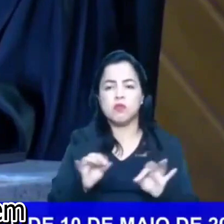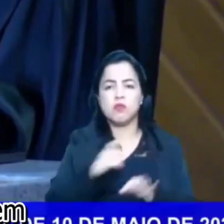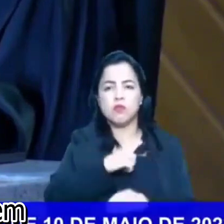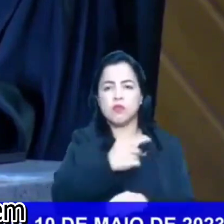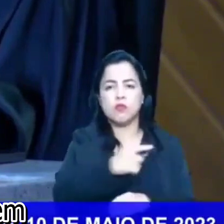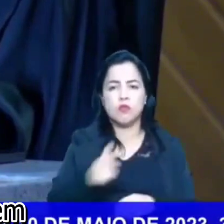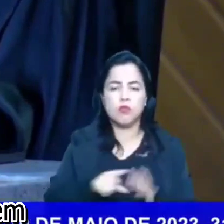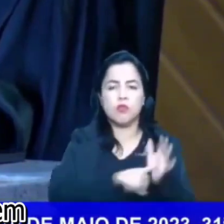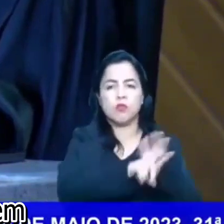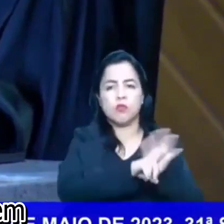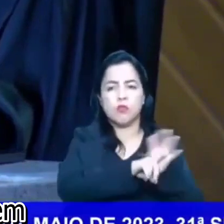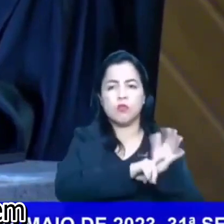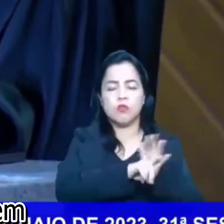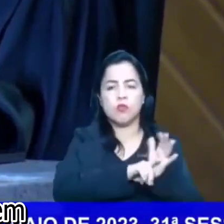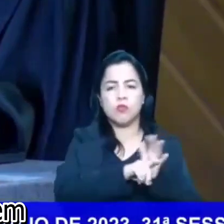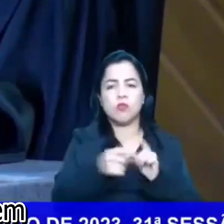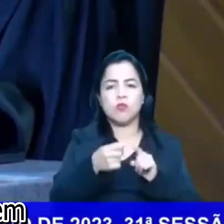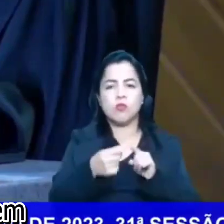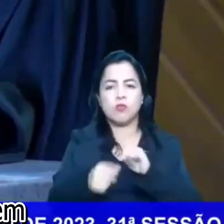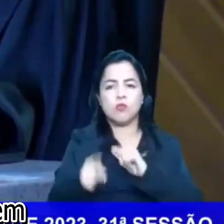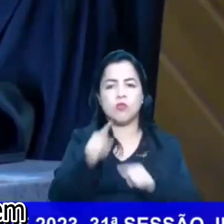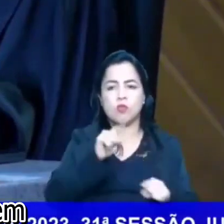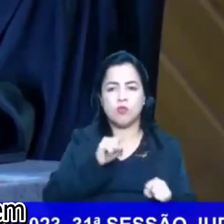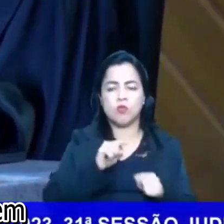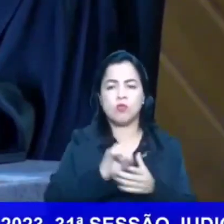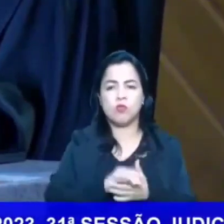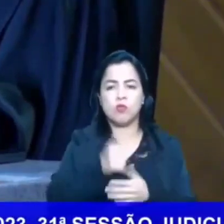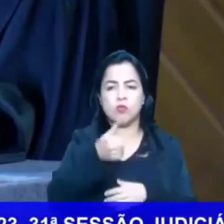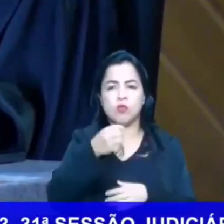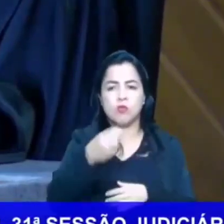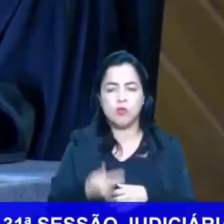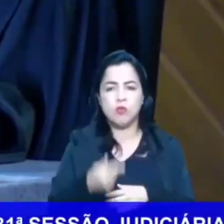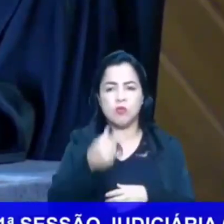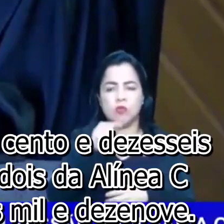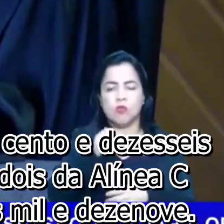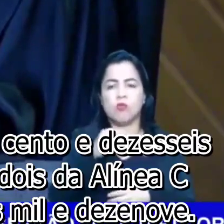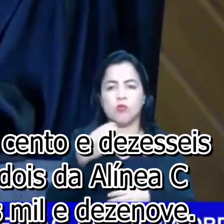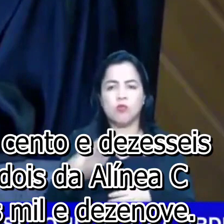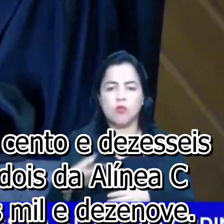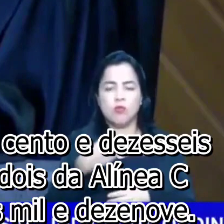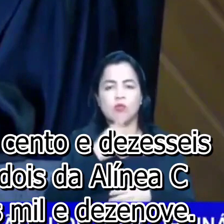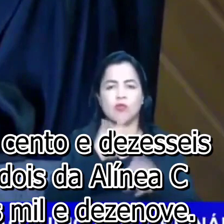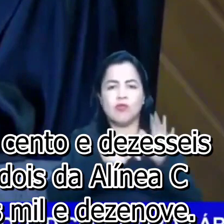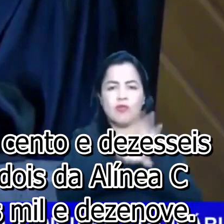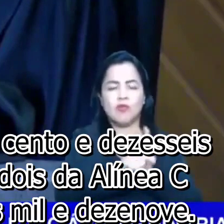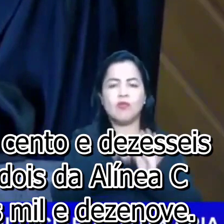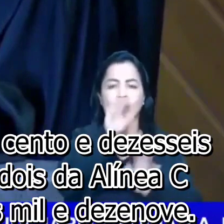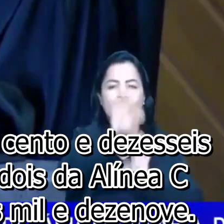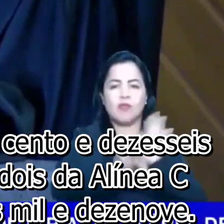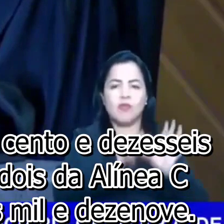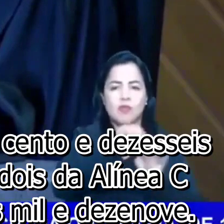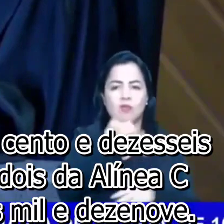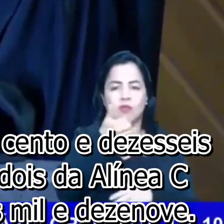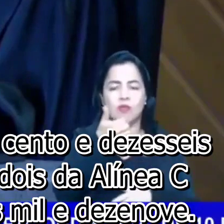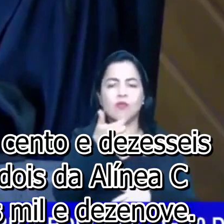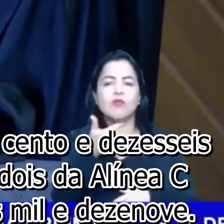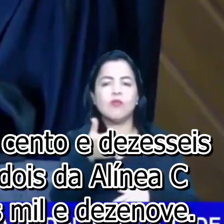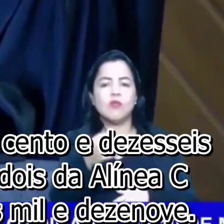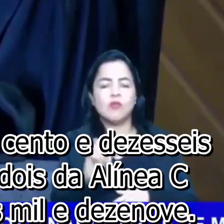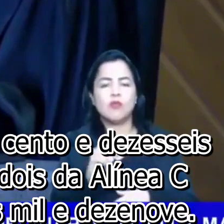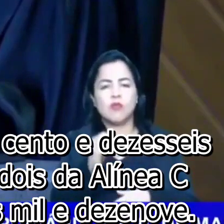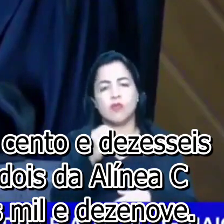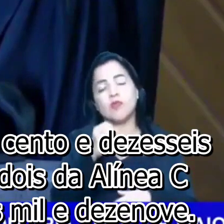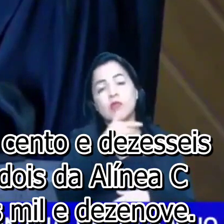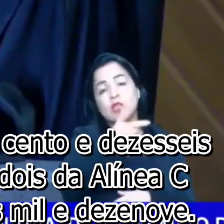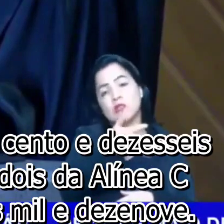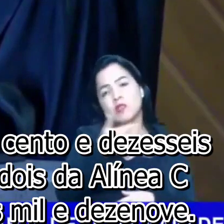possui teor fiscal, contrariando o item 17.03 da Lei Complementar Federal 116 de 2003